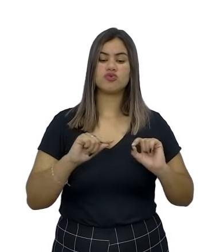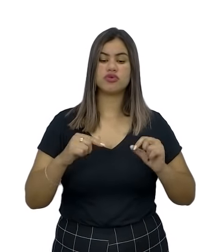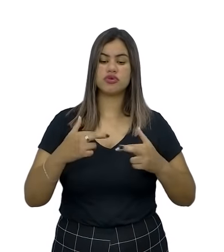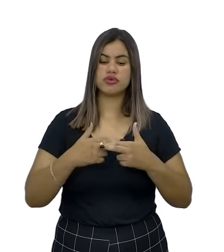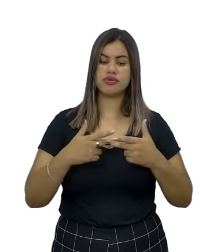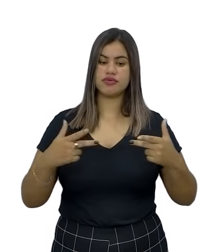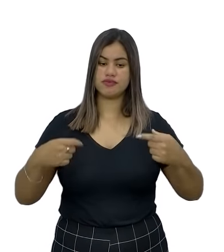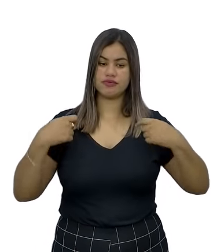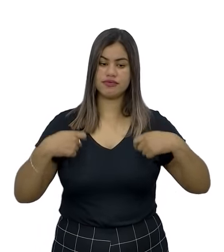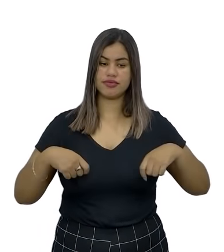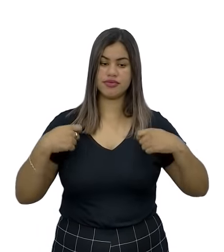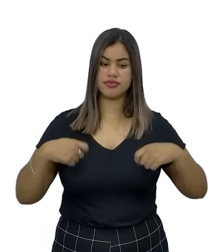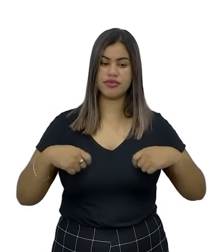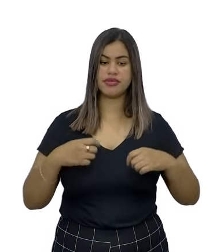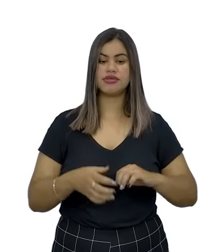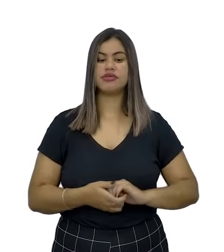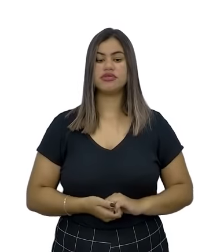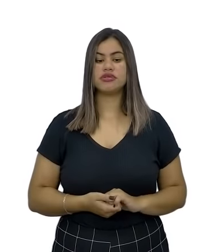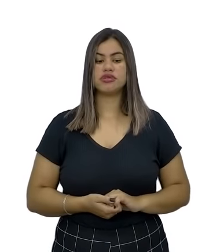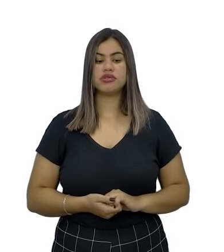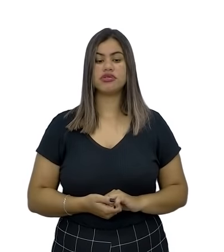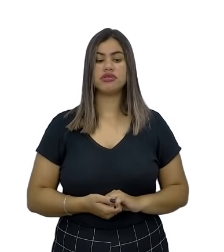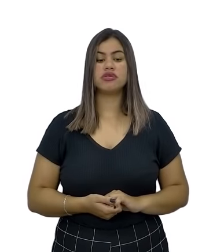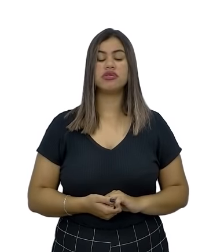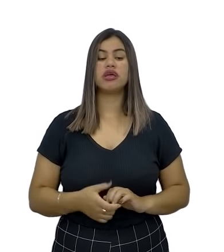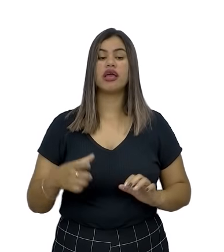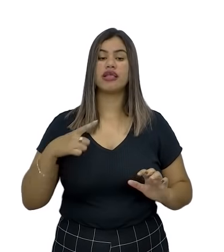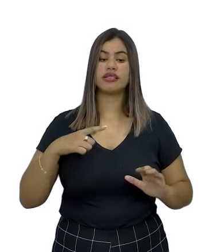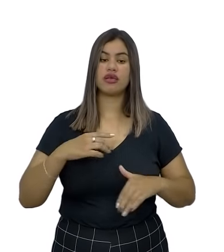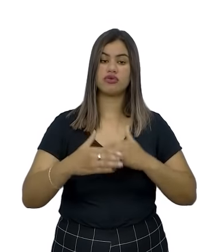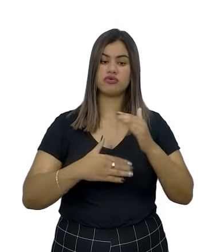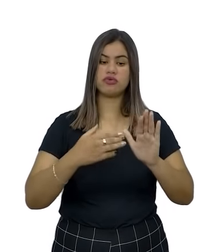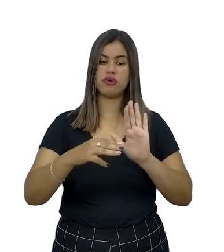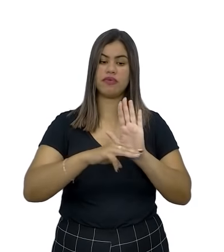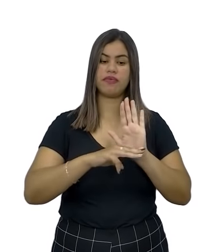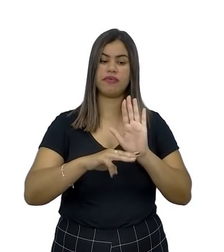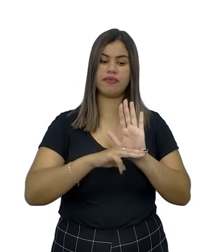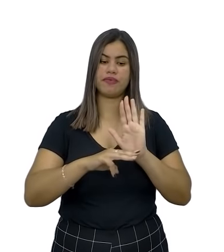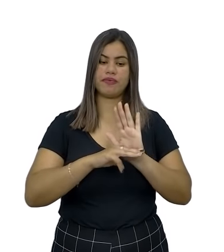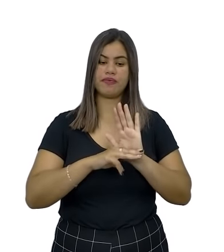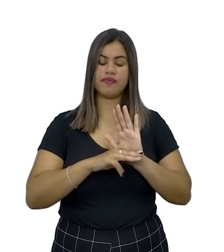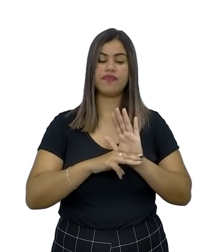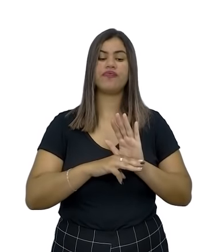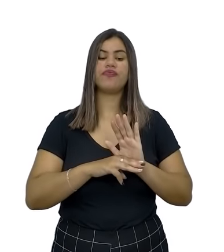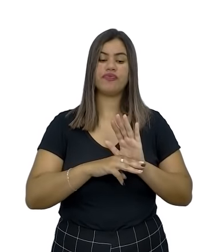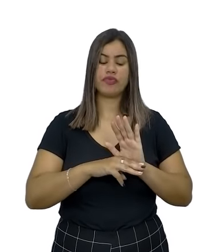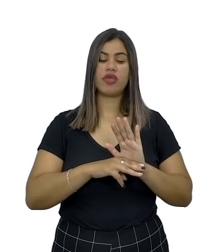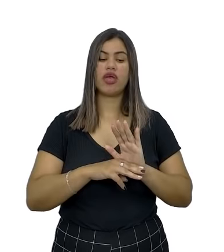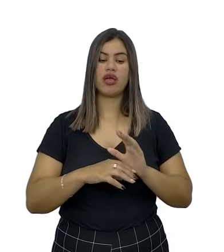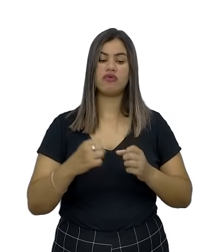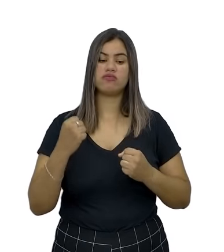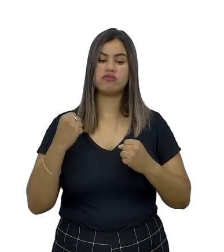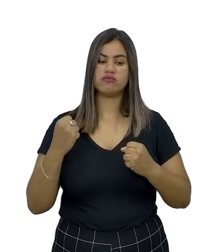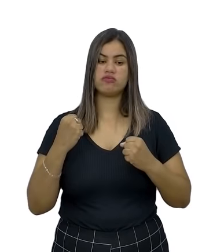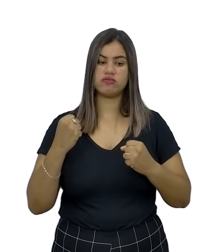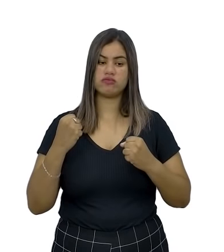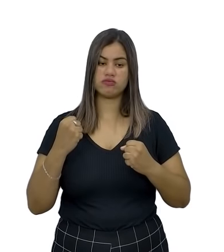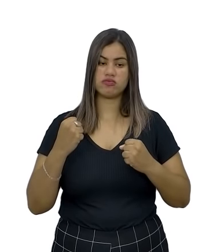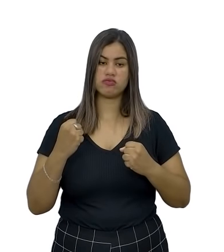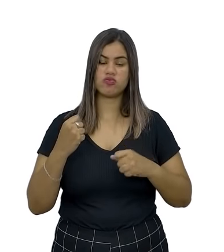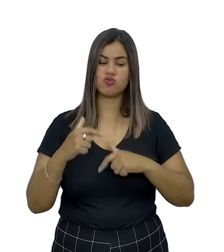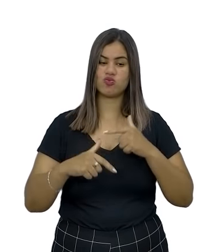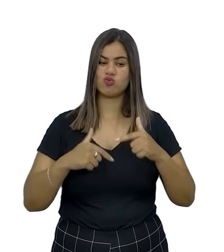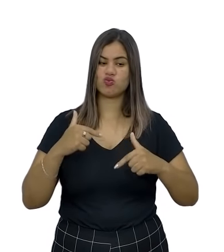da sequência e ele tem um movimento metodológico. É bacana esse movimento metodológico, ele potencializa bastante o nosso